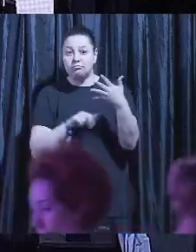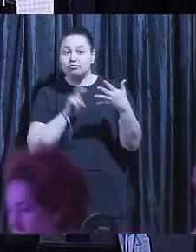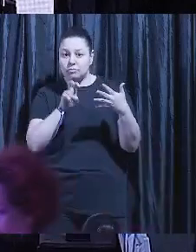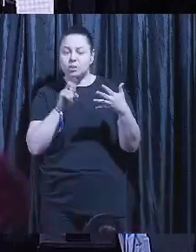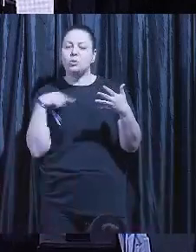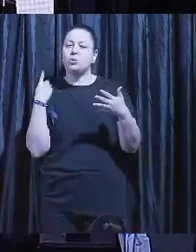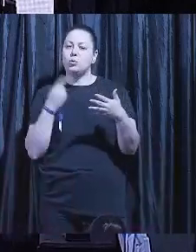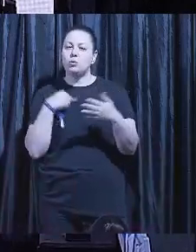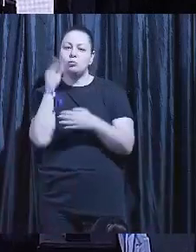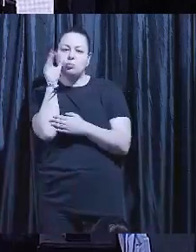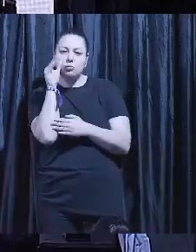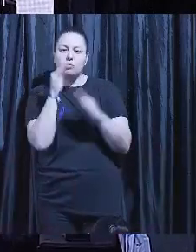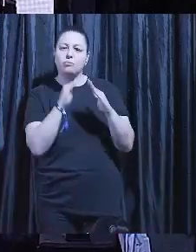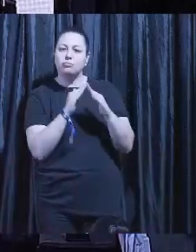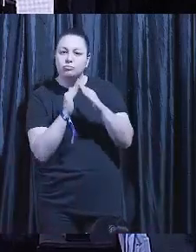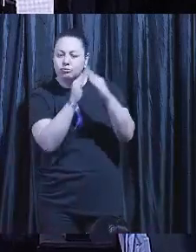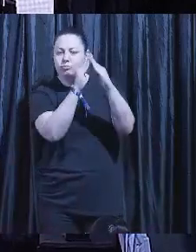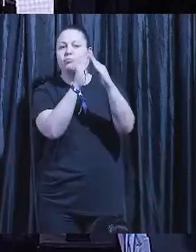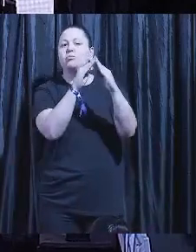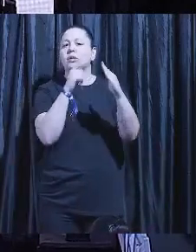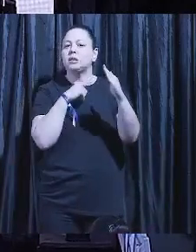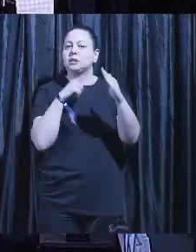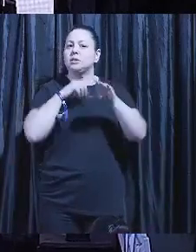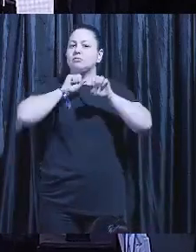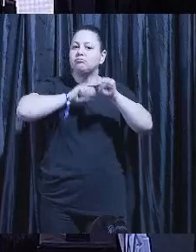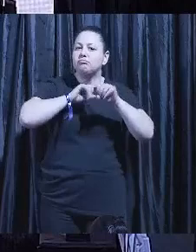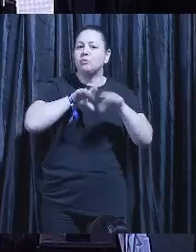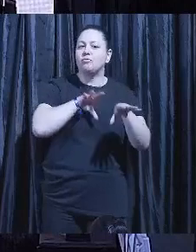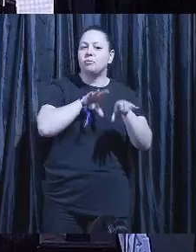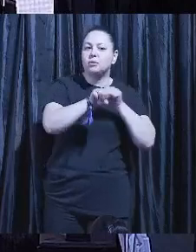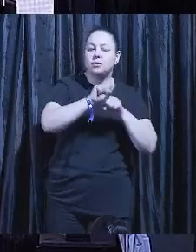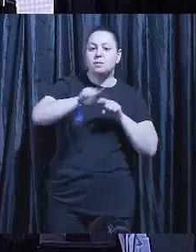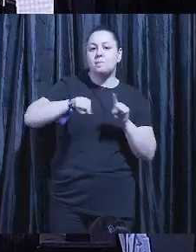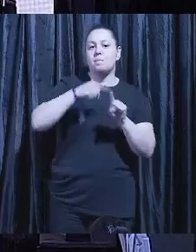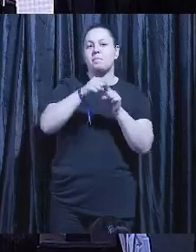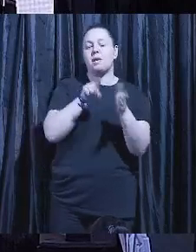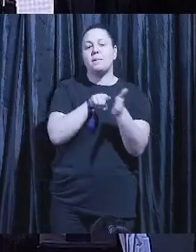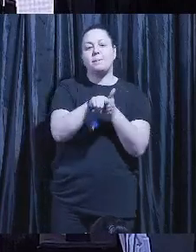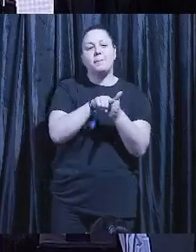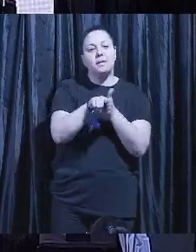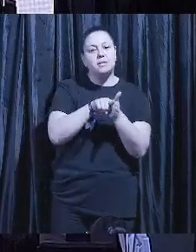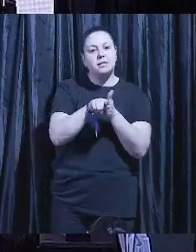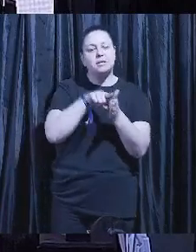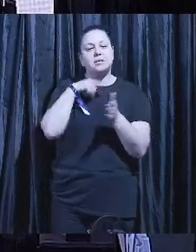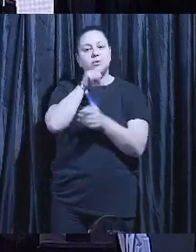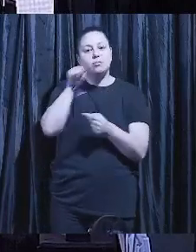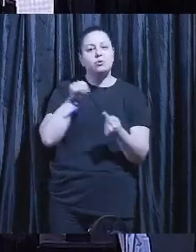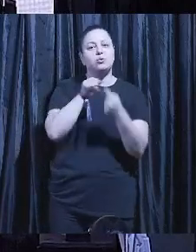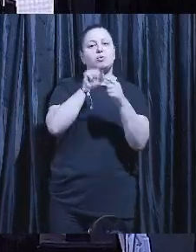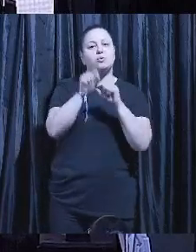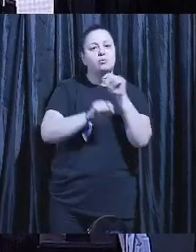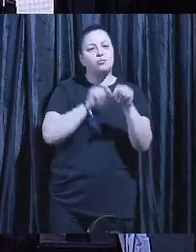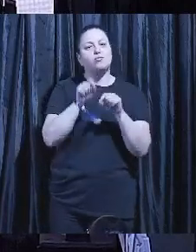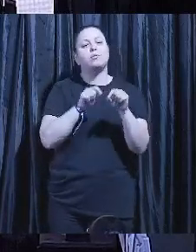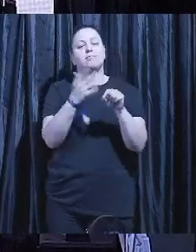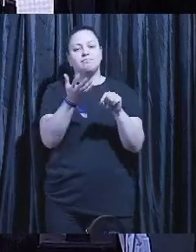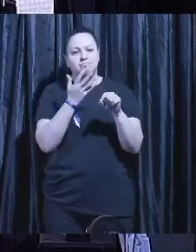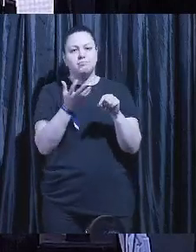de Favelas faz, acima de tudo, formações e pesquisas que buscam incidir na política